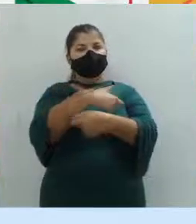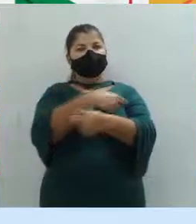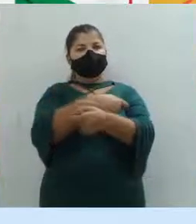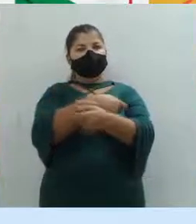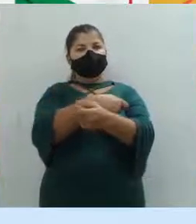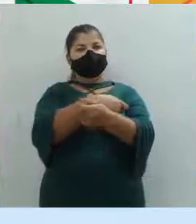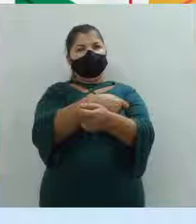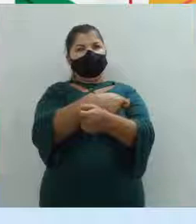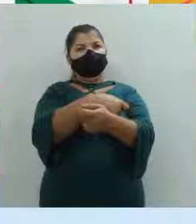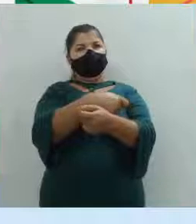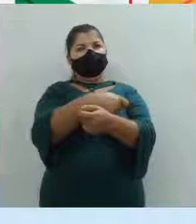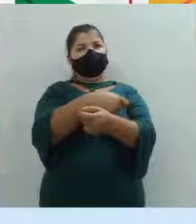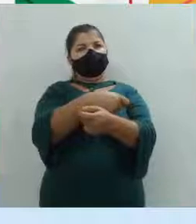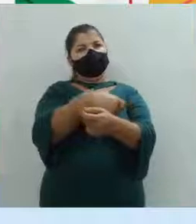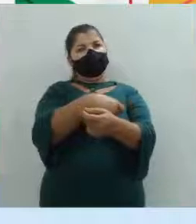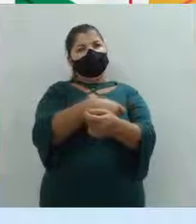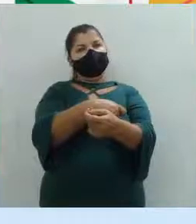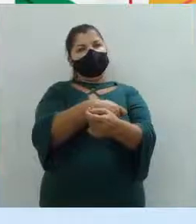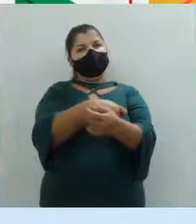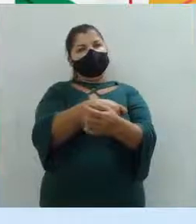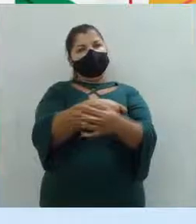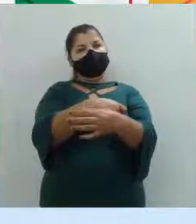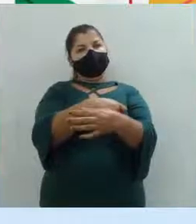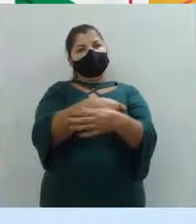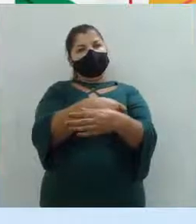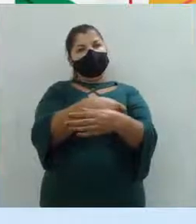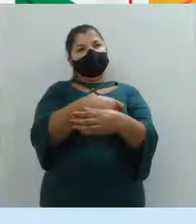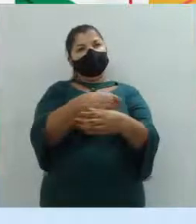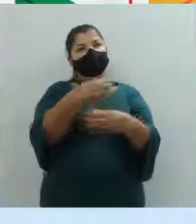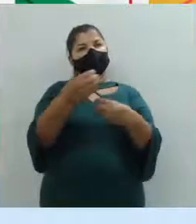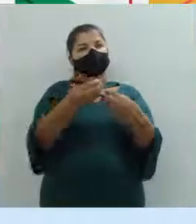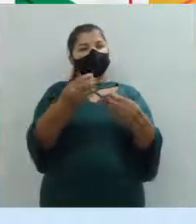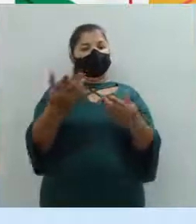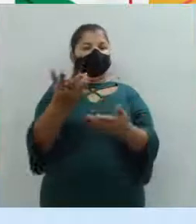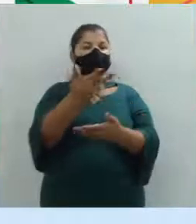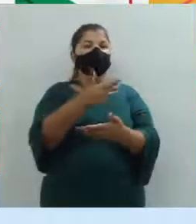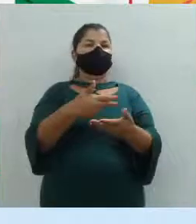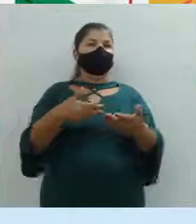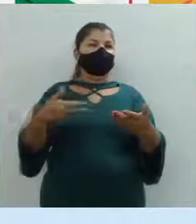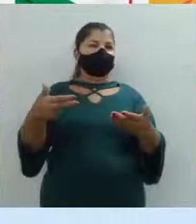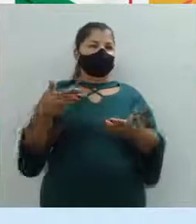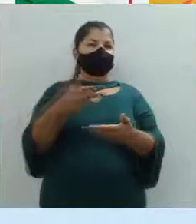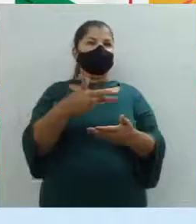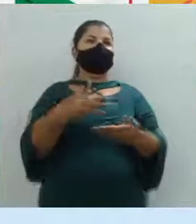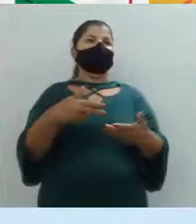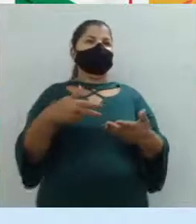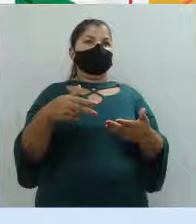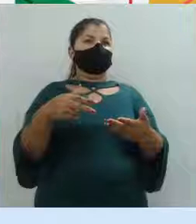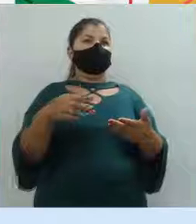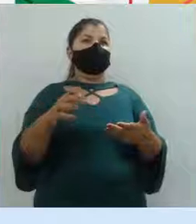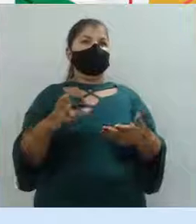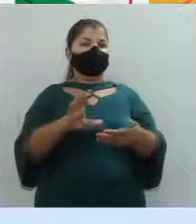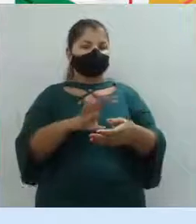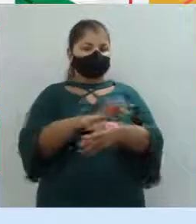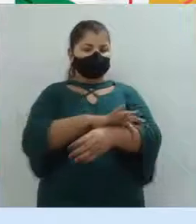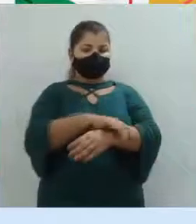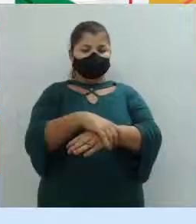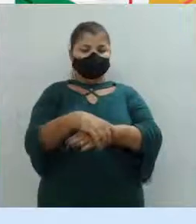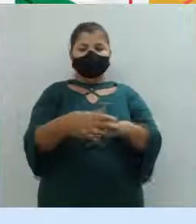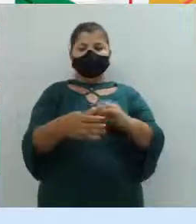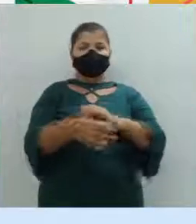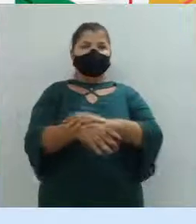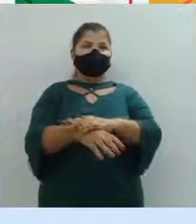que você tem assim um desenho com pulsos,